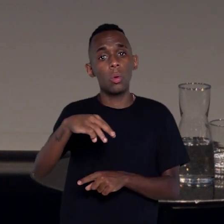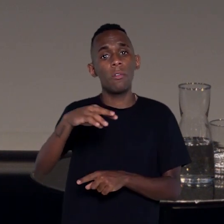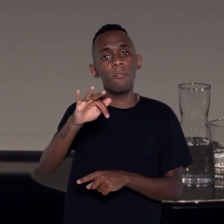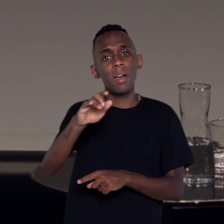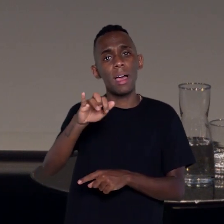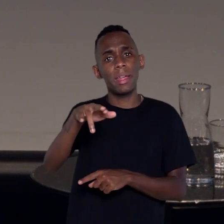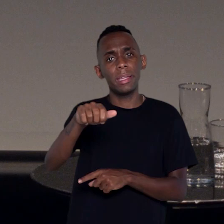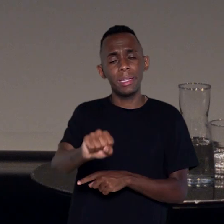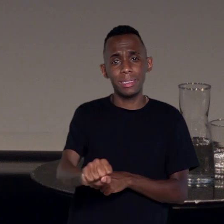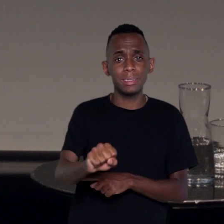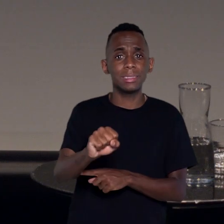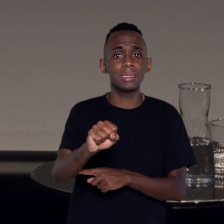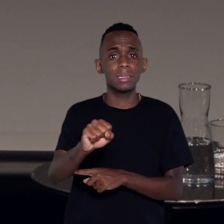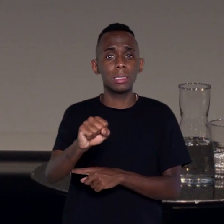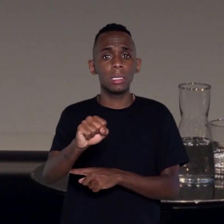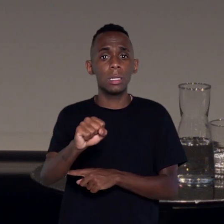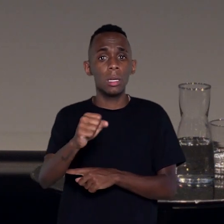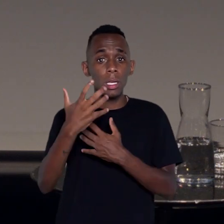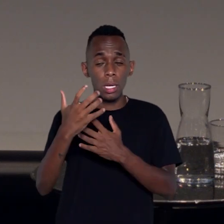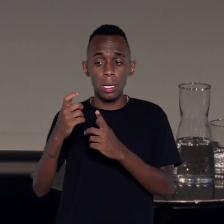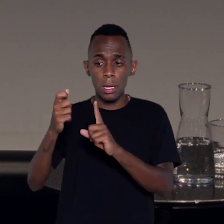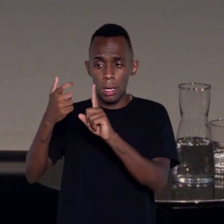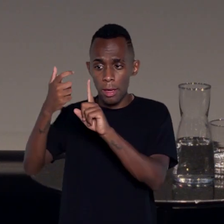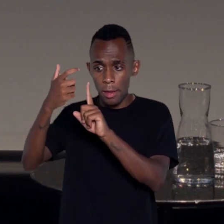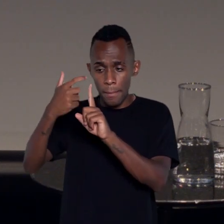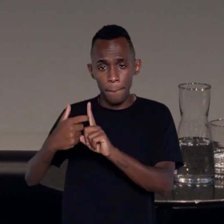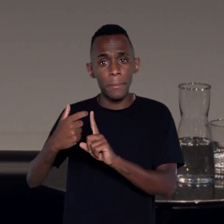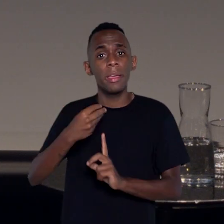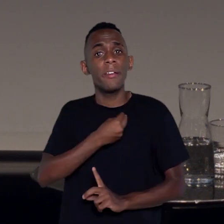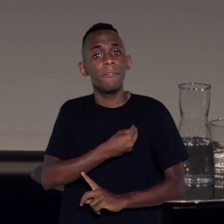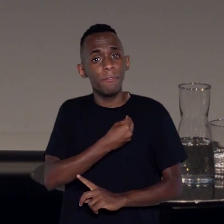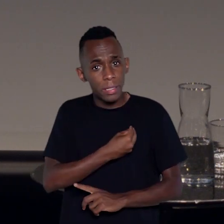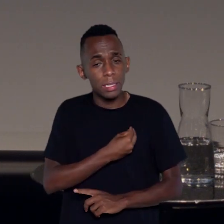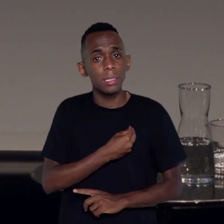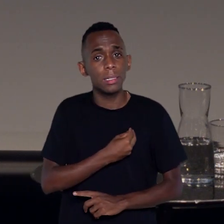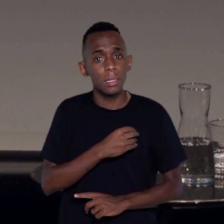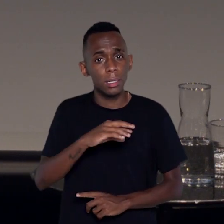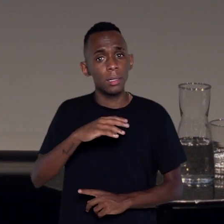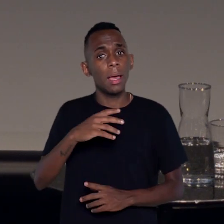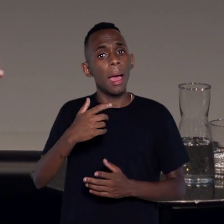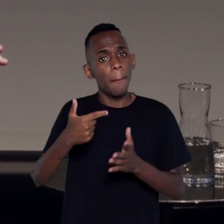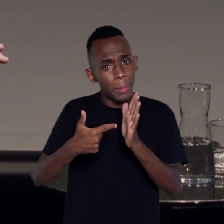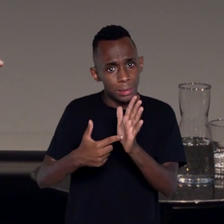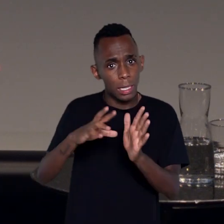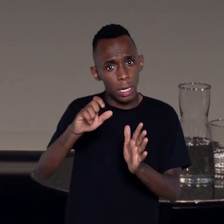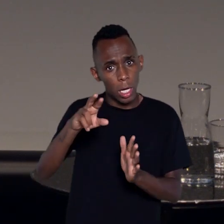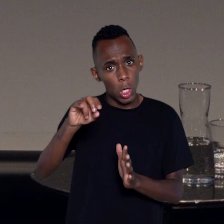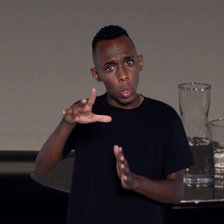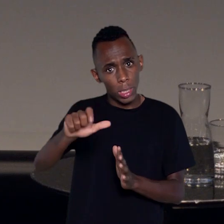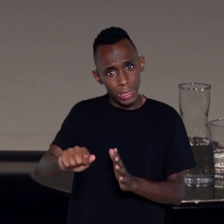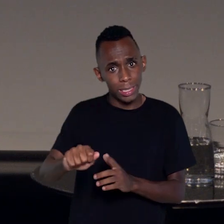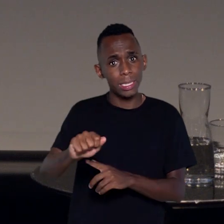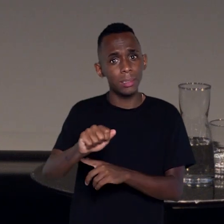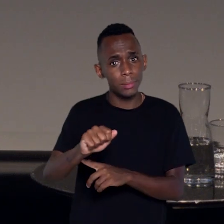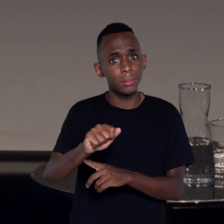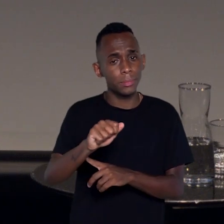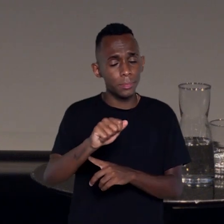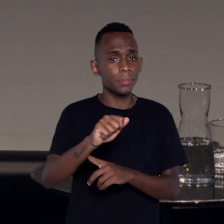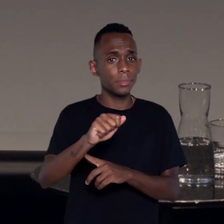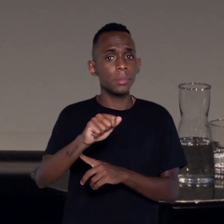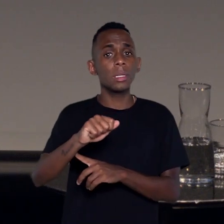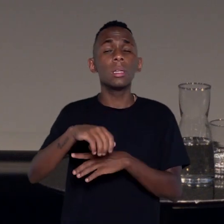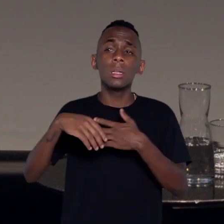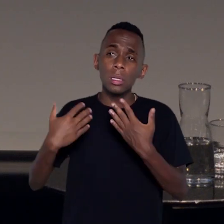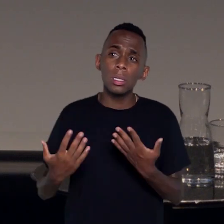biografia da Carolina, colocou isso na mesa com mais força, você não acha, não? E dali surgiu quem já estava